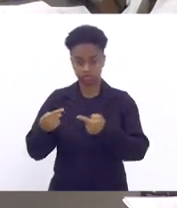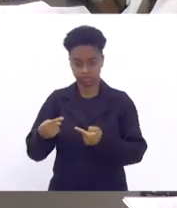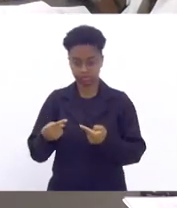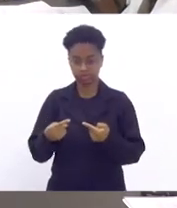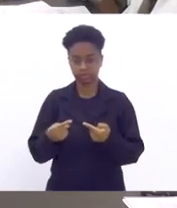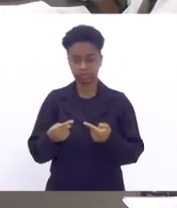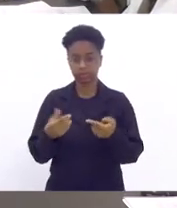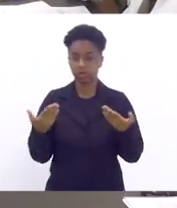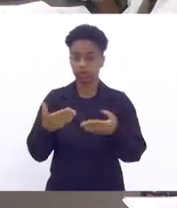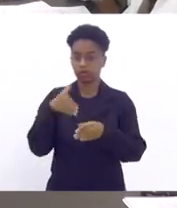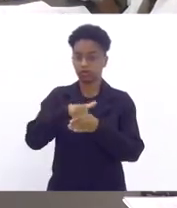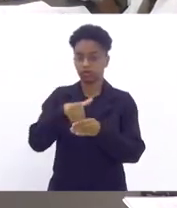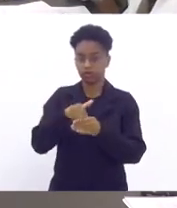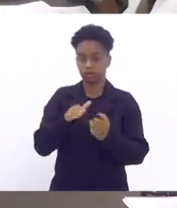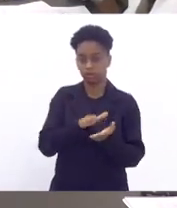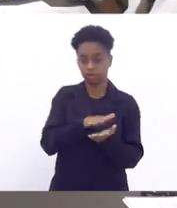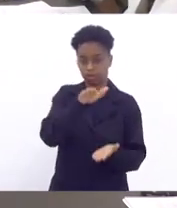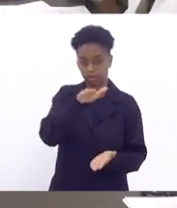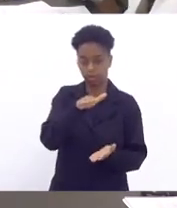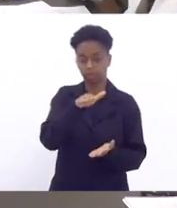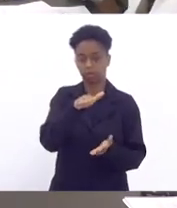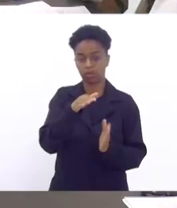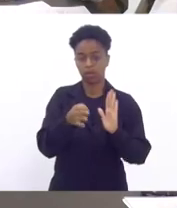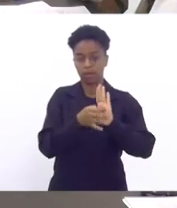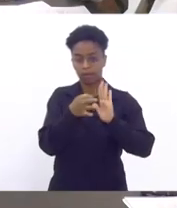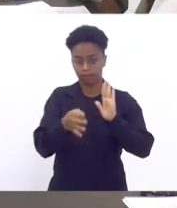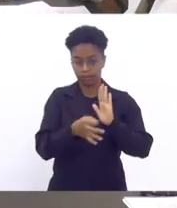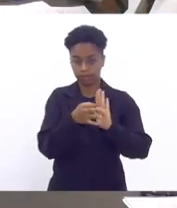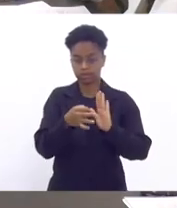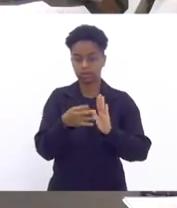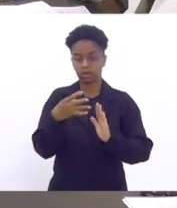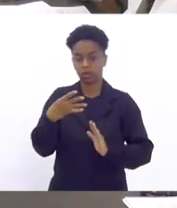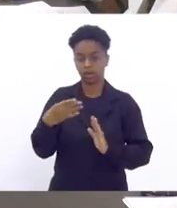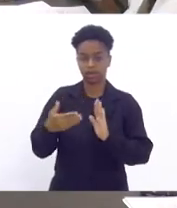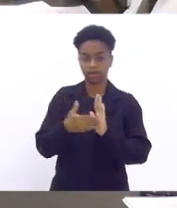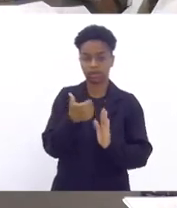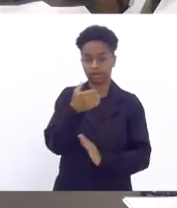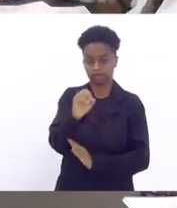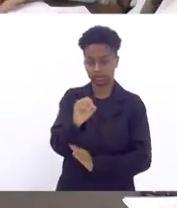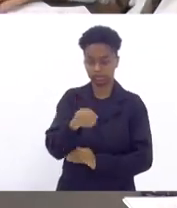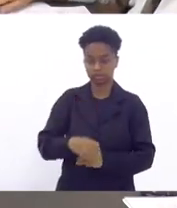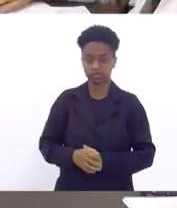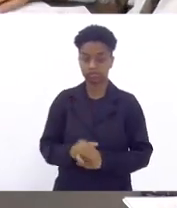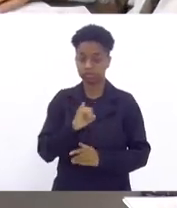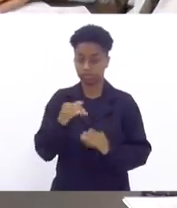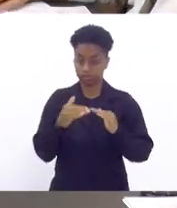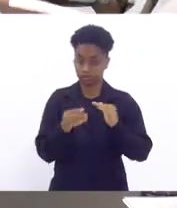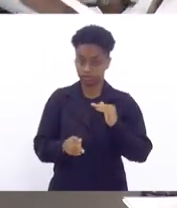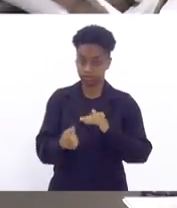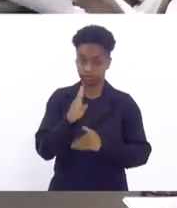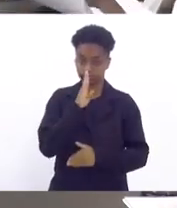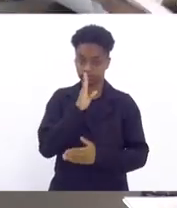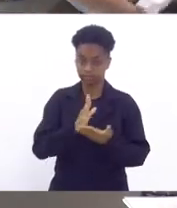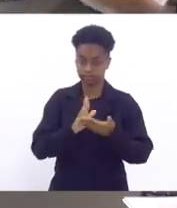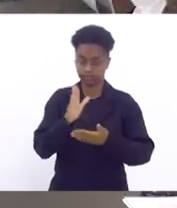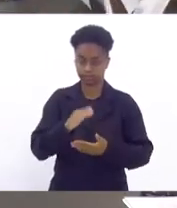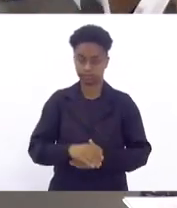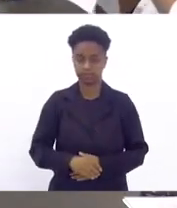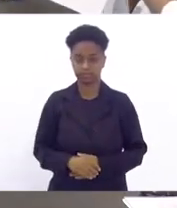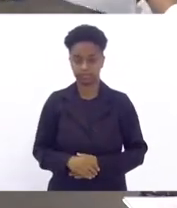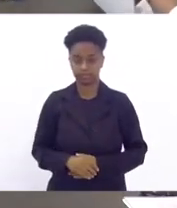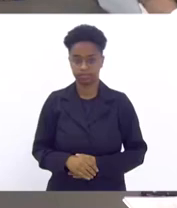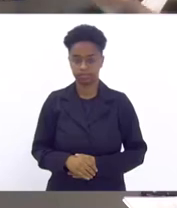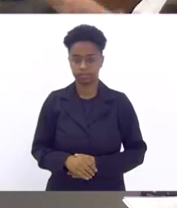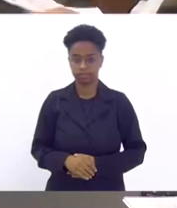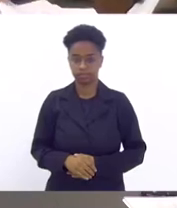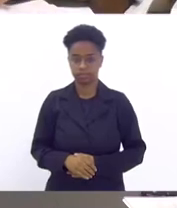em votação em blocos pareceres originais dos relatórios do projeto 4 ao 10 da pauta senhores que aprovam permaneçam Como estão aprovado